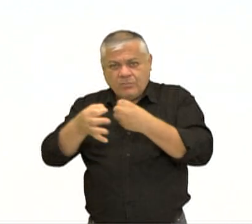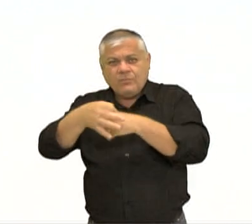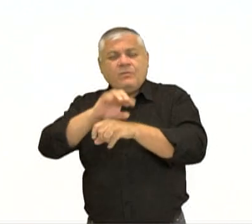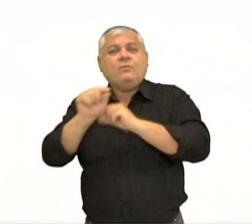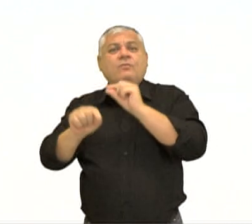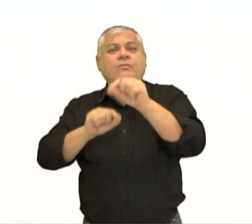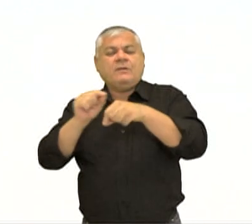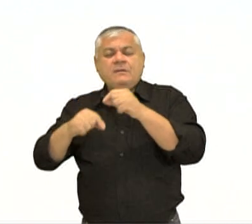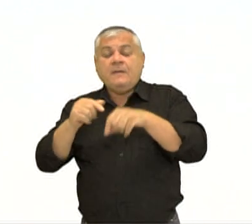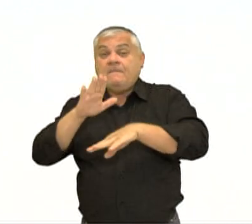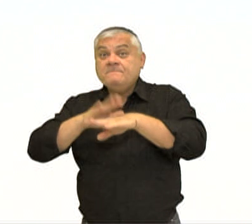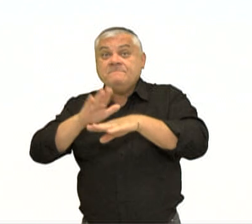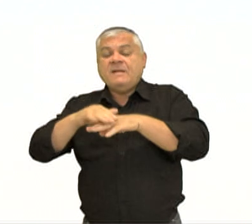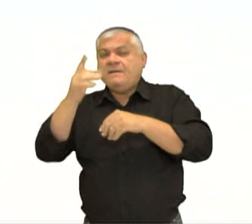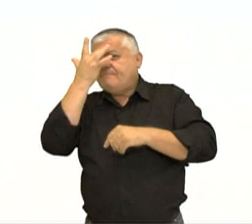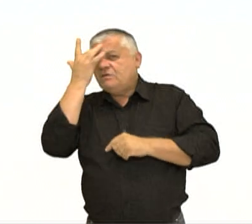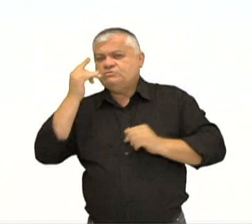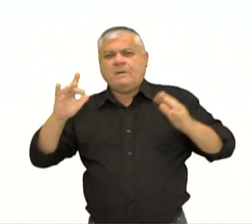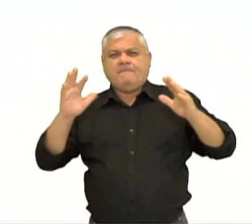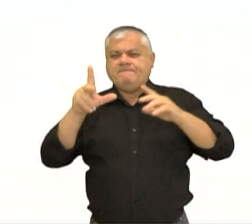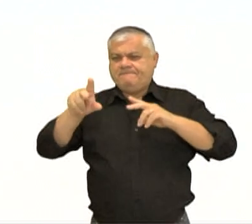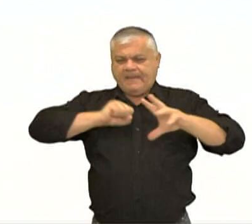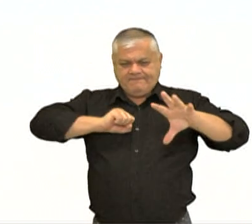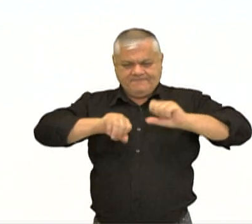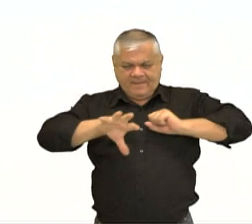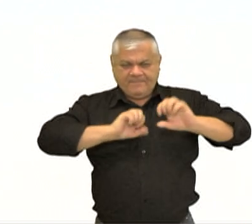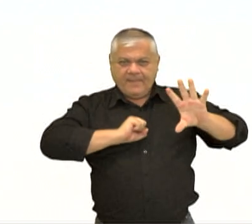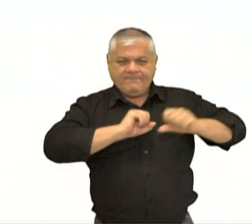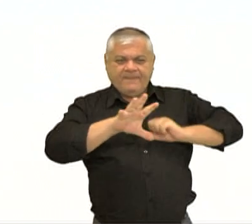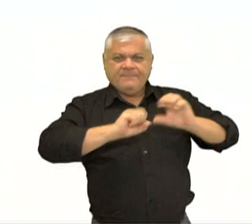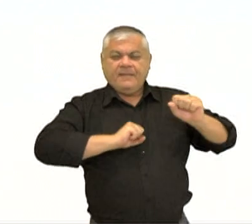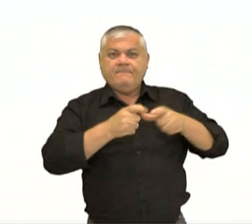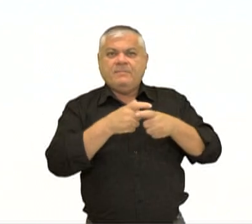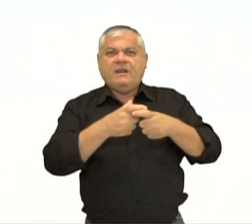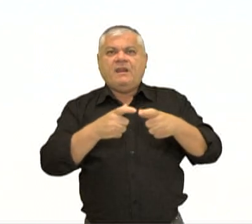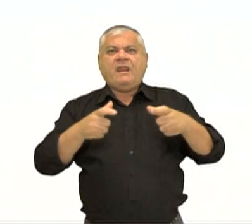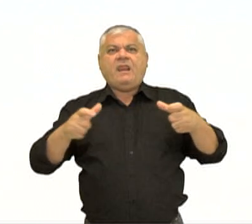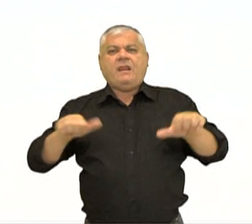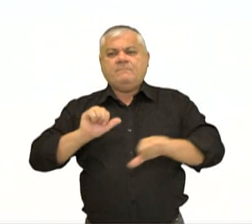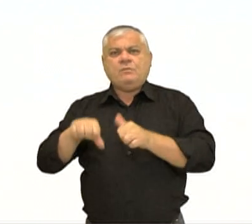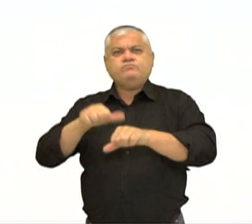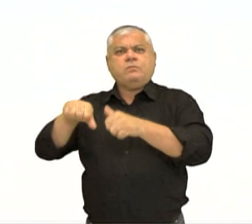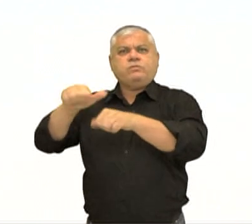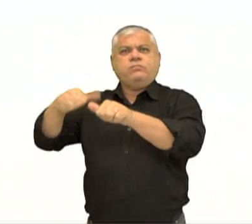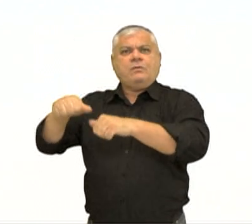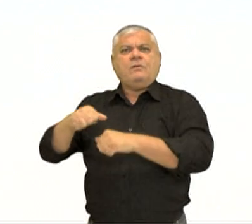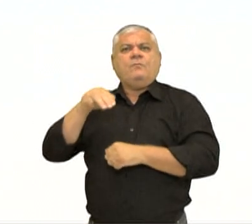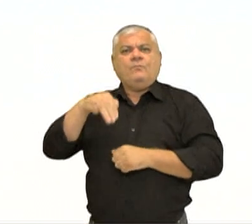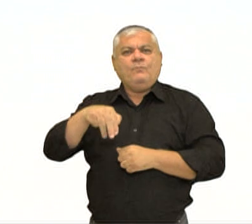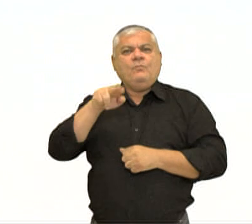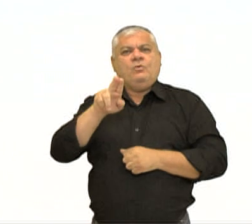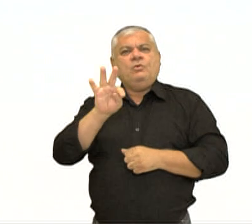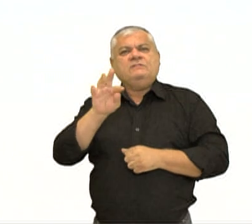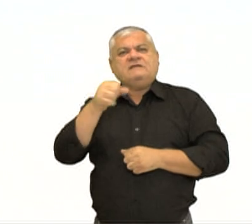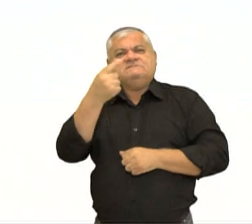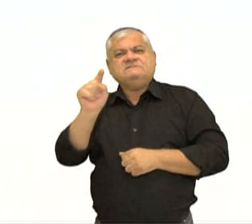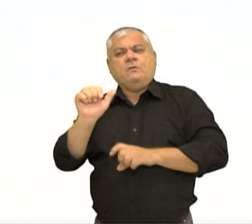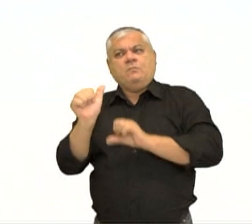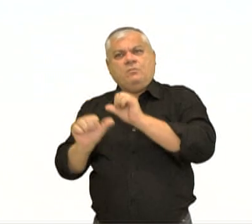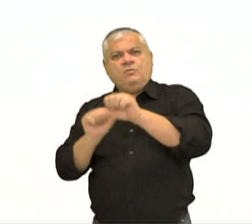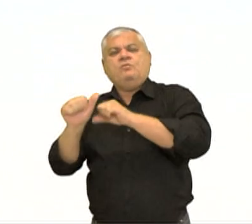seja, quanto mais pessoas ele infecta, maiores as chances dessas mutações acontecerem e aí